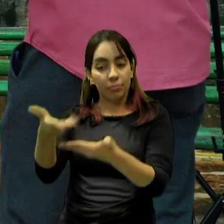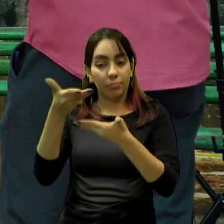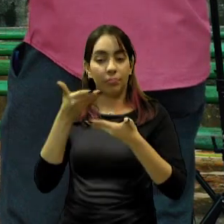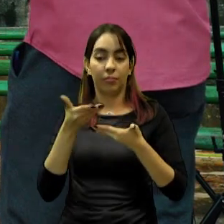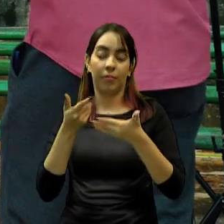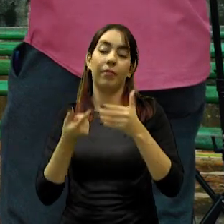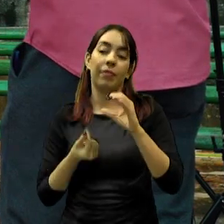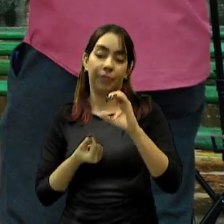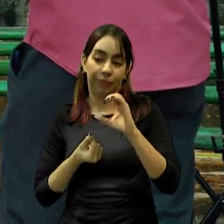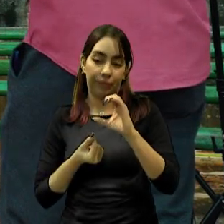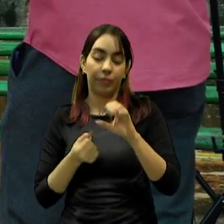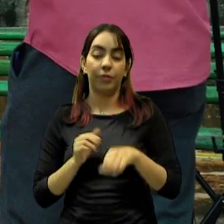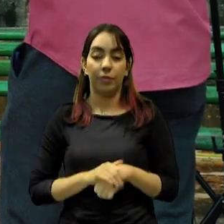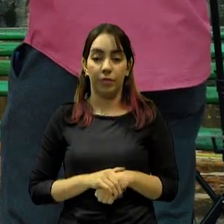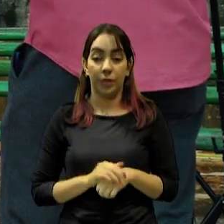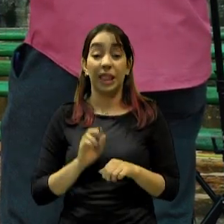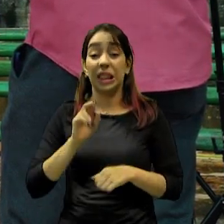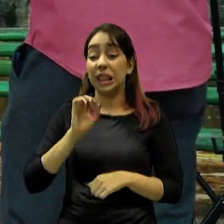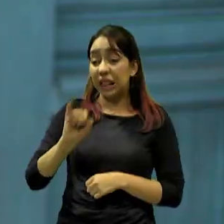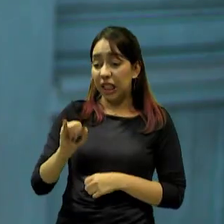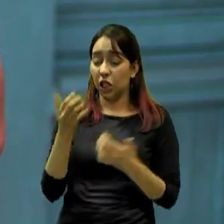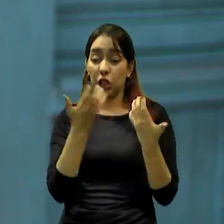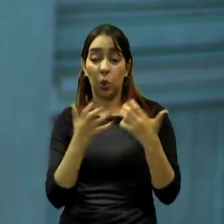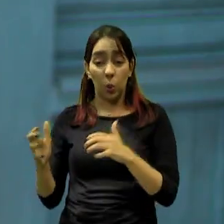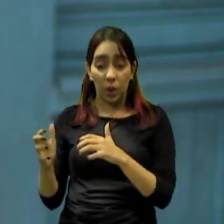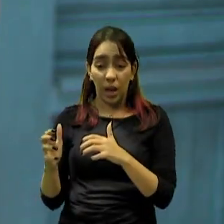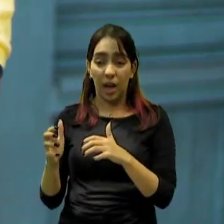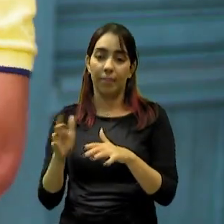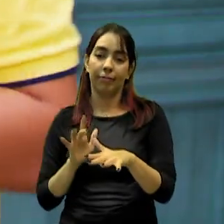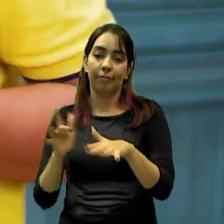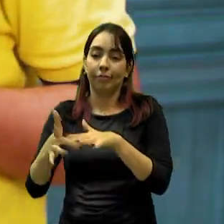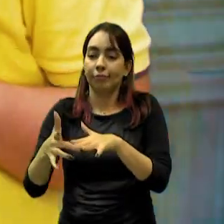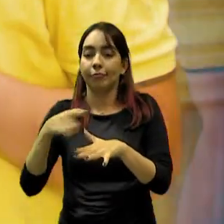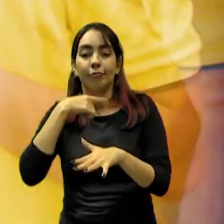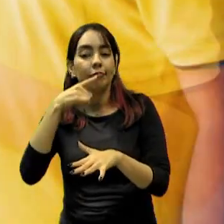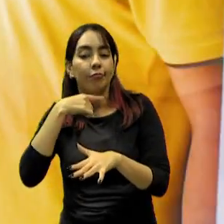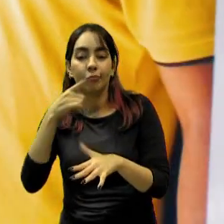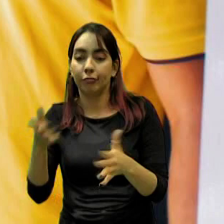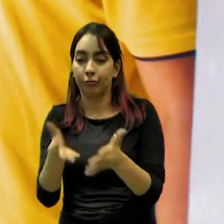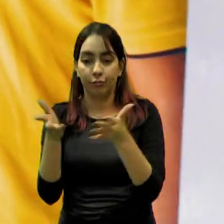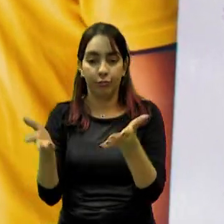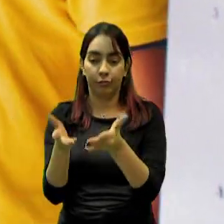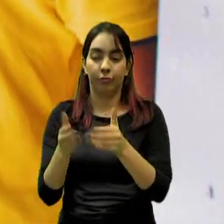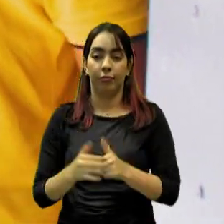e possivelmente não consegue vender ou botar para frente seu negócio.